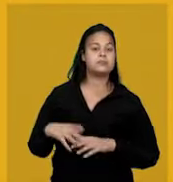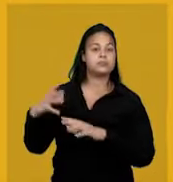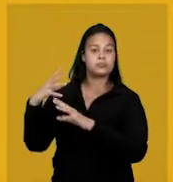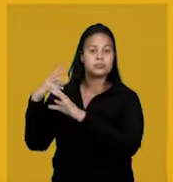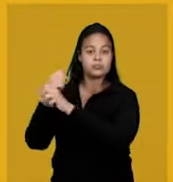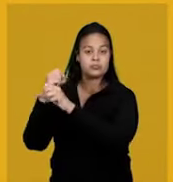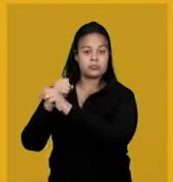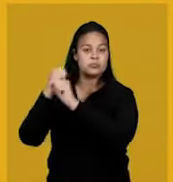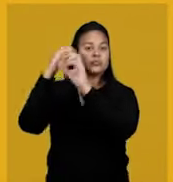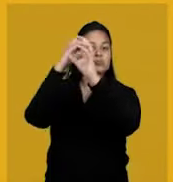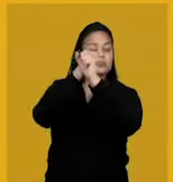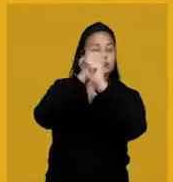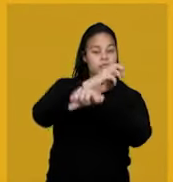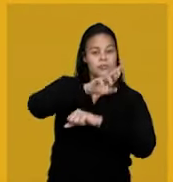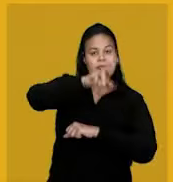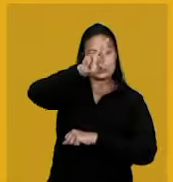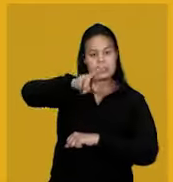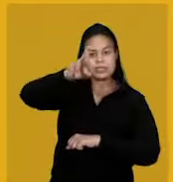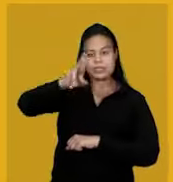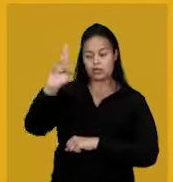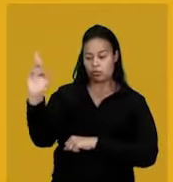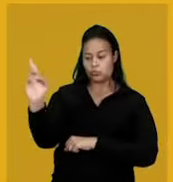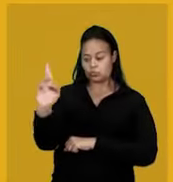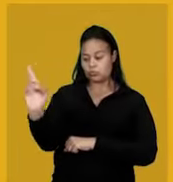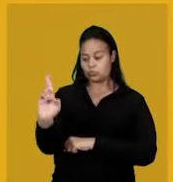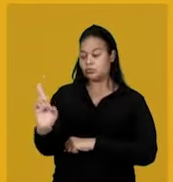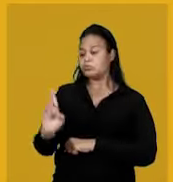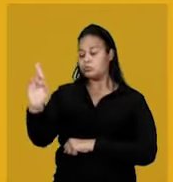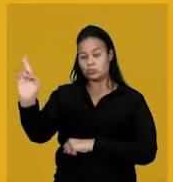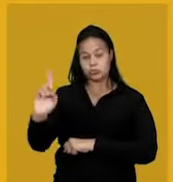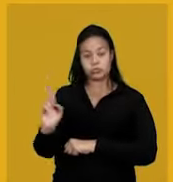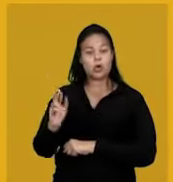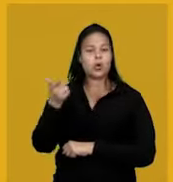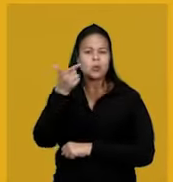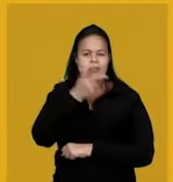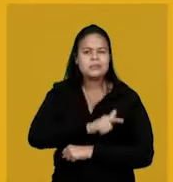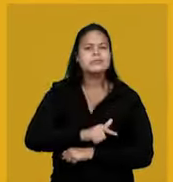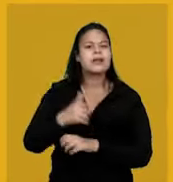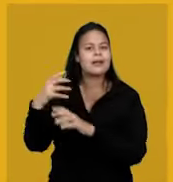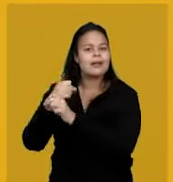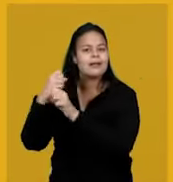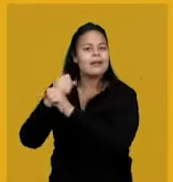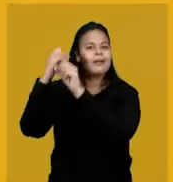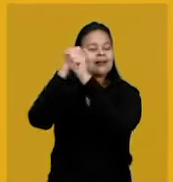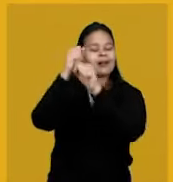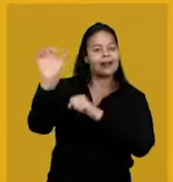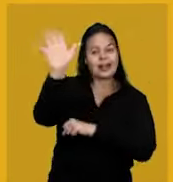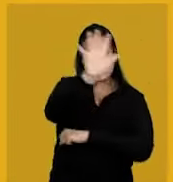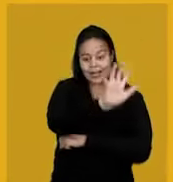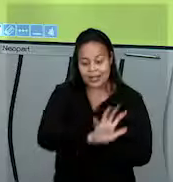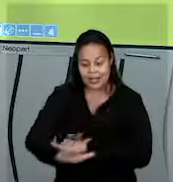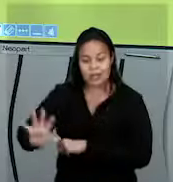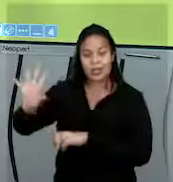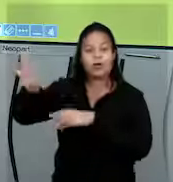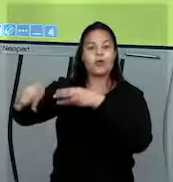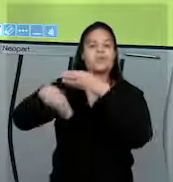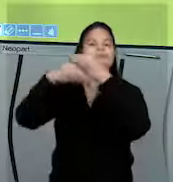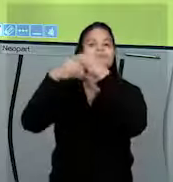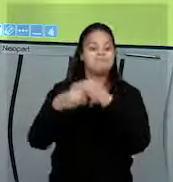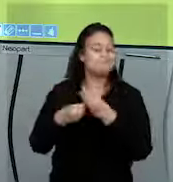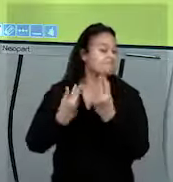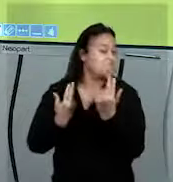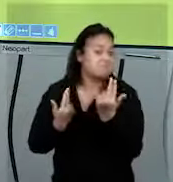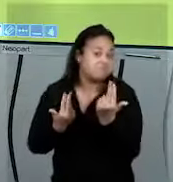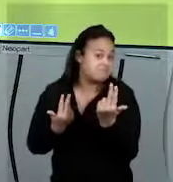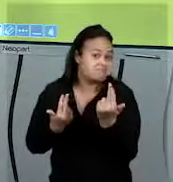Calculamos a resistência equivalente, agora a gente consegue calcular a corrente total que é a mesma que